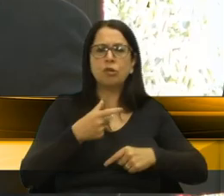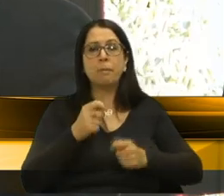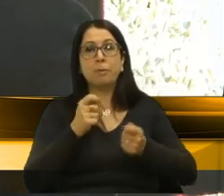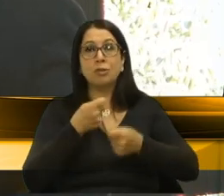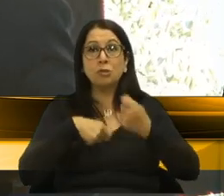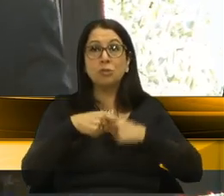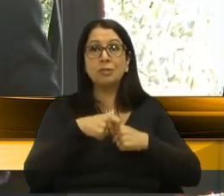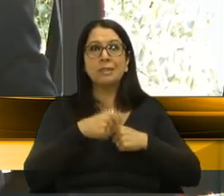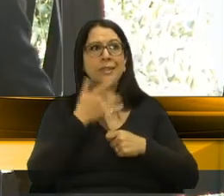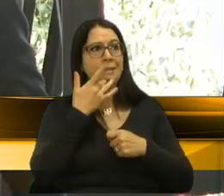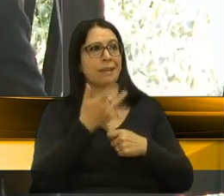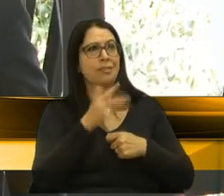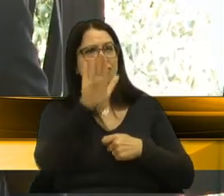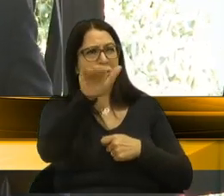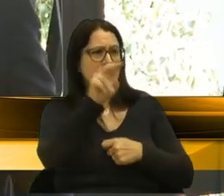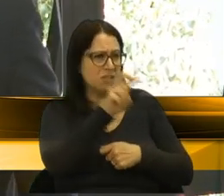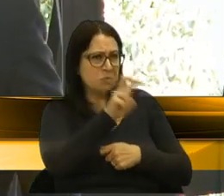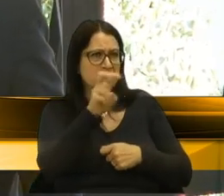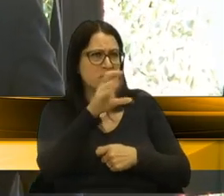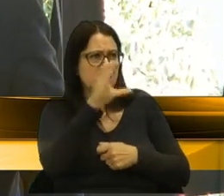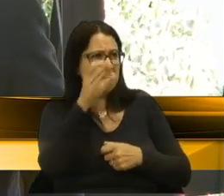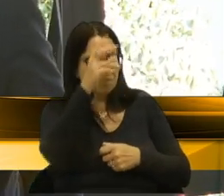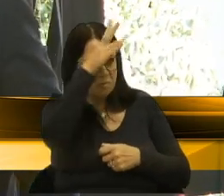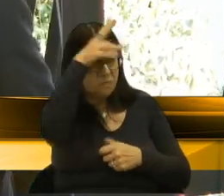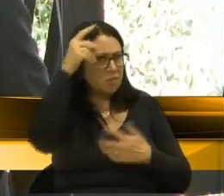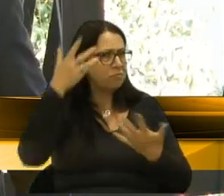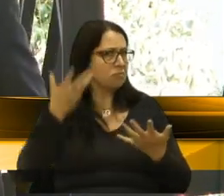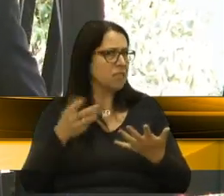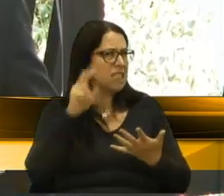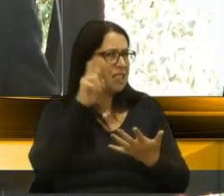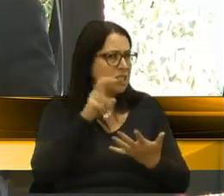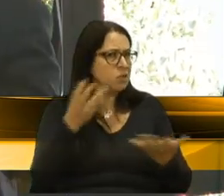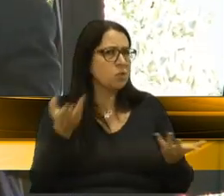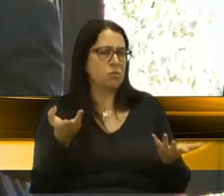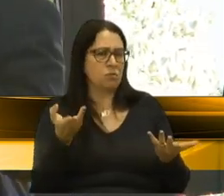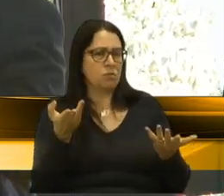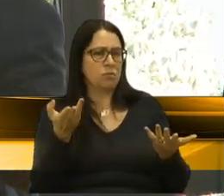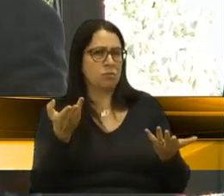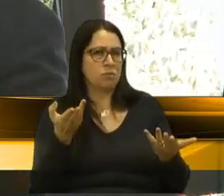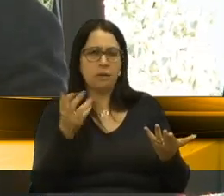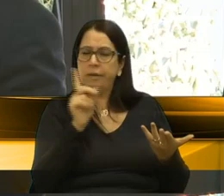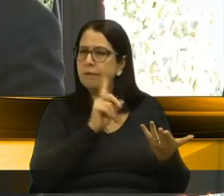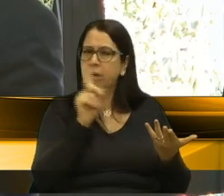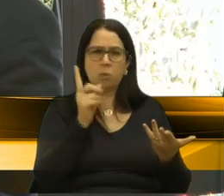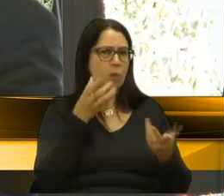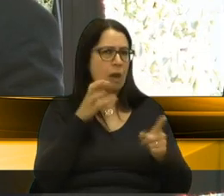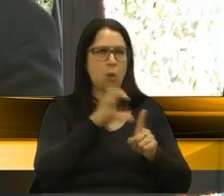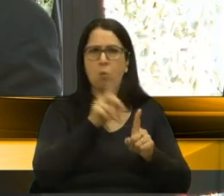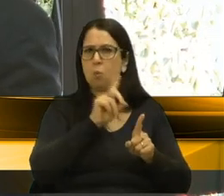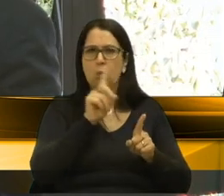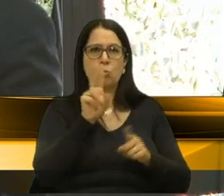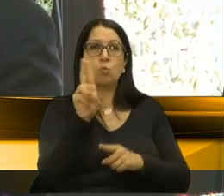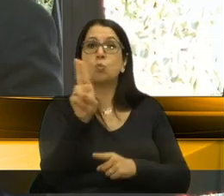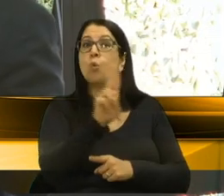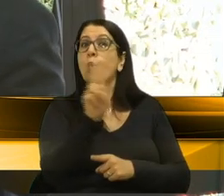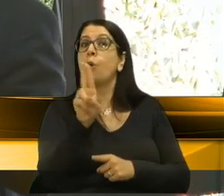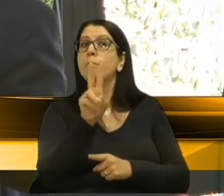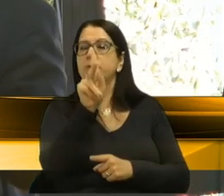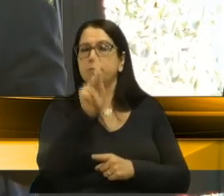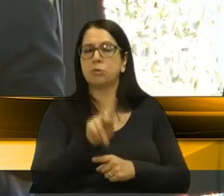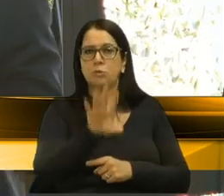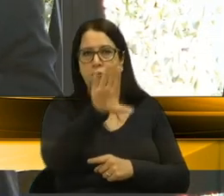fazer as coisas. Detalhe, nomeação de 5 CCs. 5 CCs. Olha, não é contra os nomes que foram